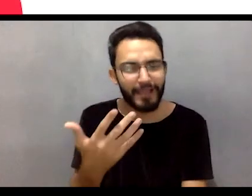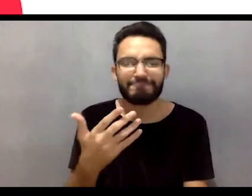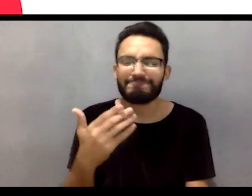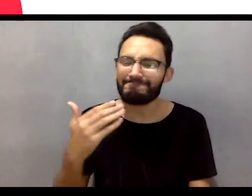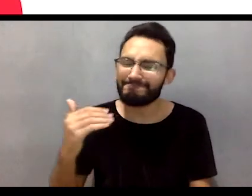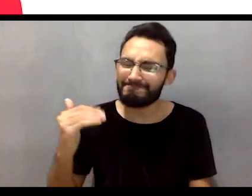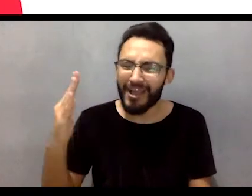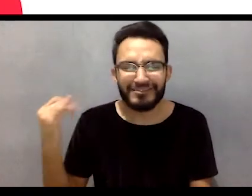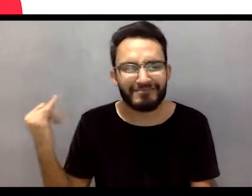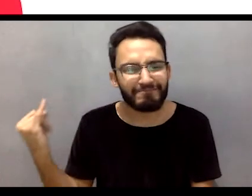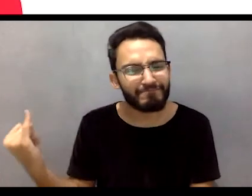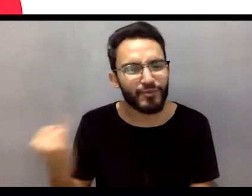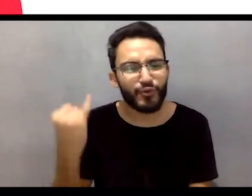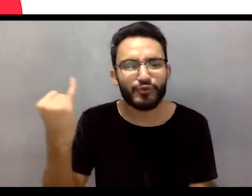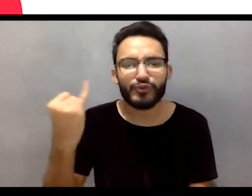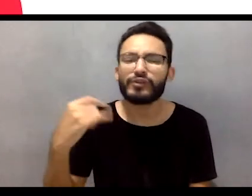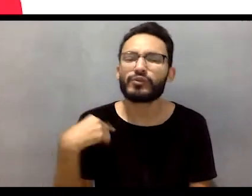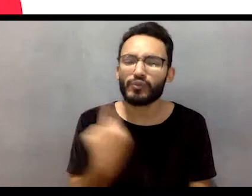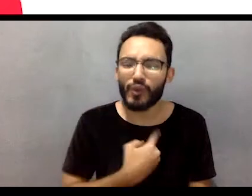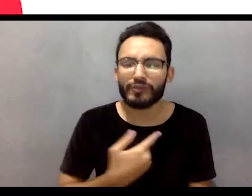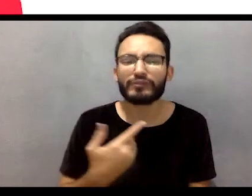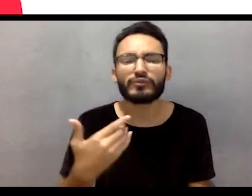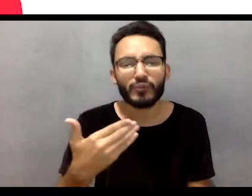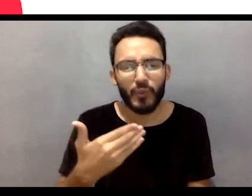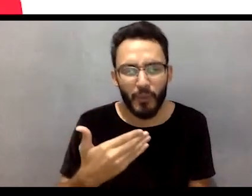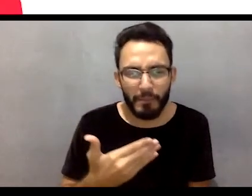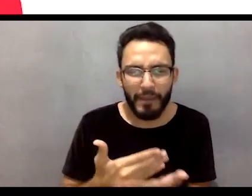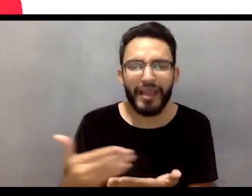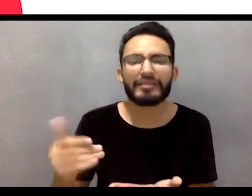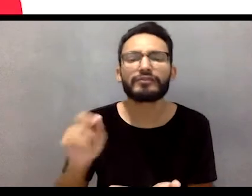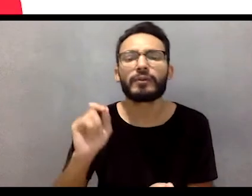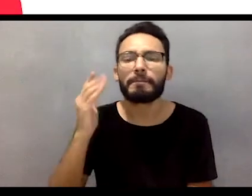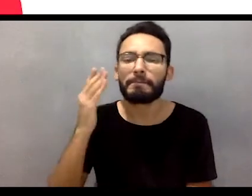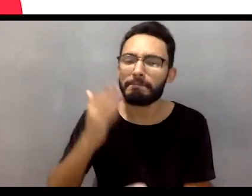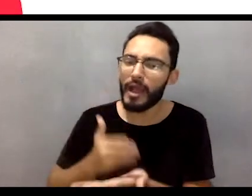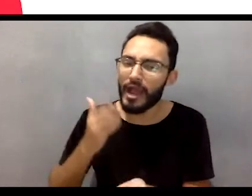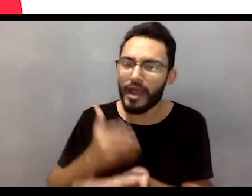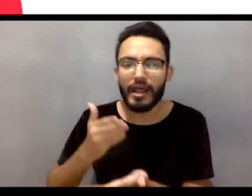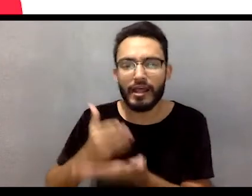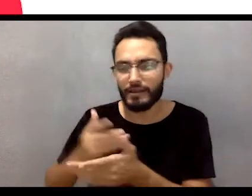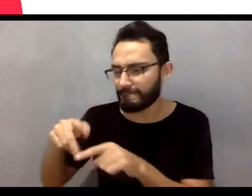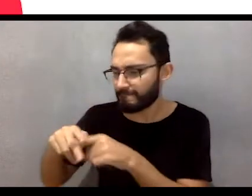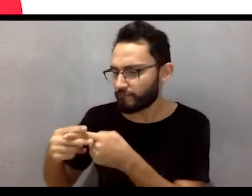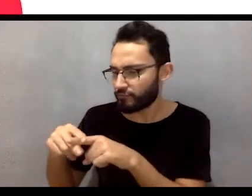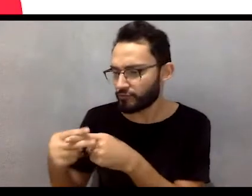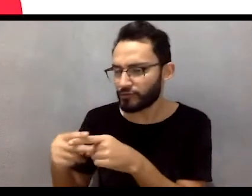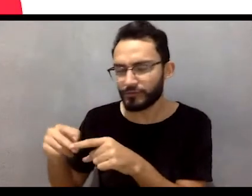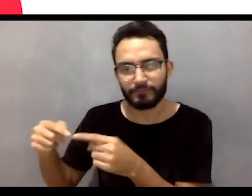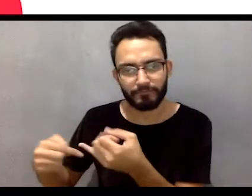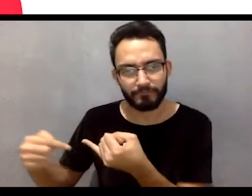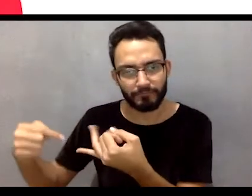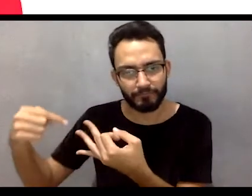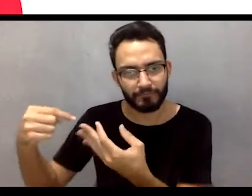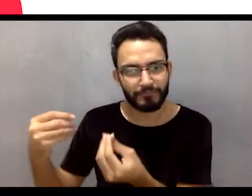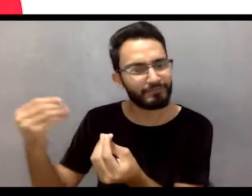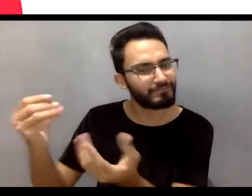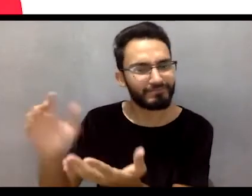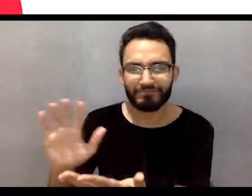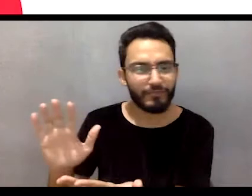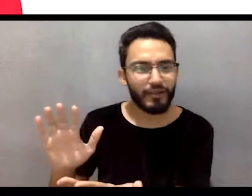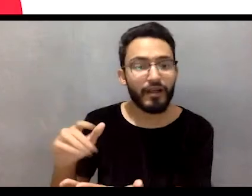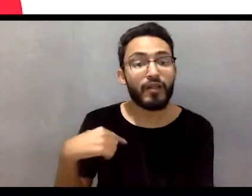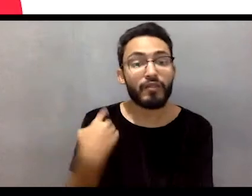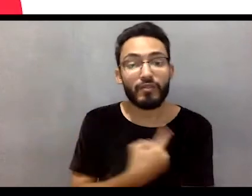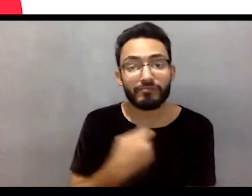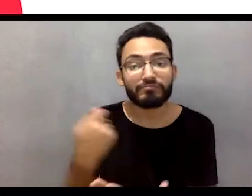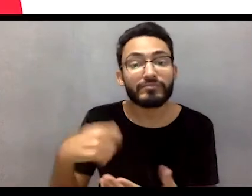mais importante para que a gente comece a parar de entregar funcionalidades e entregar valor. Se eu não sei